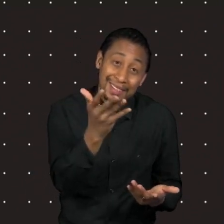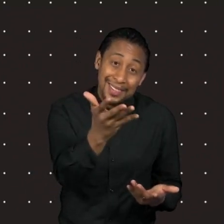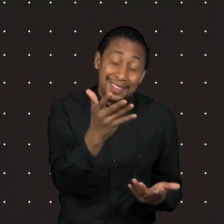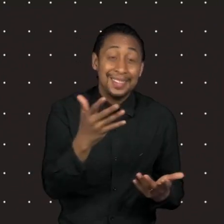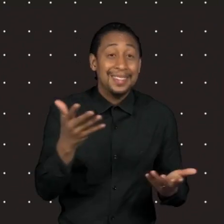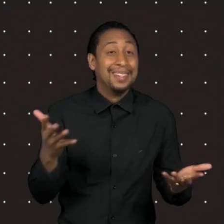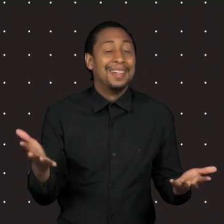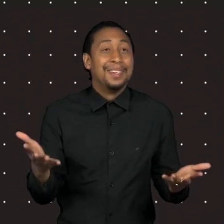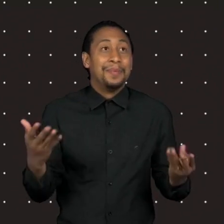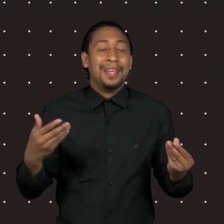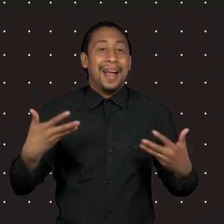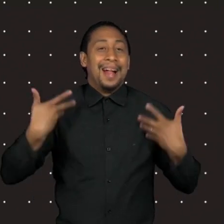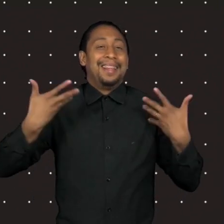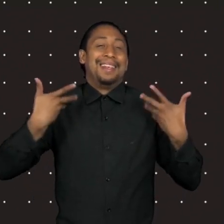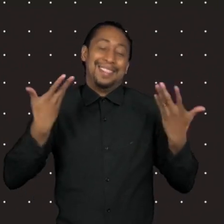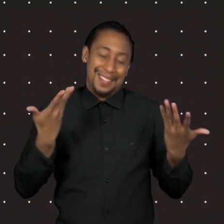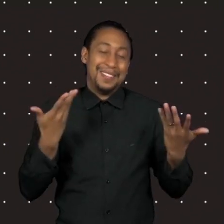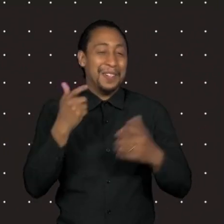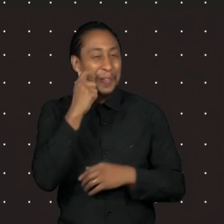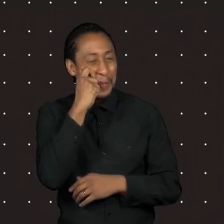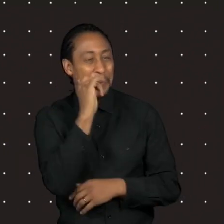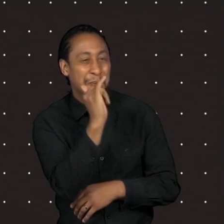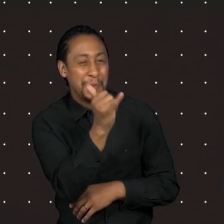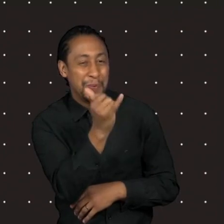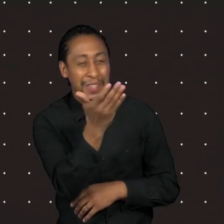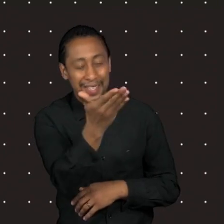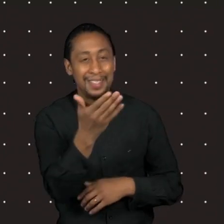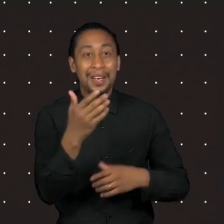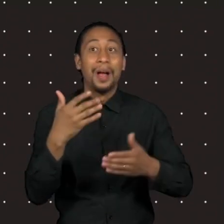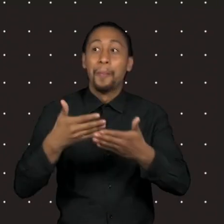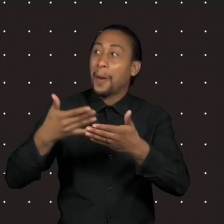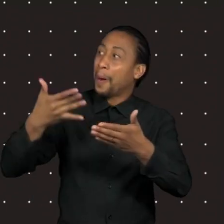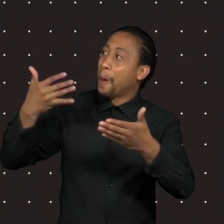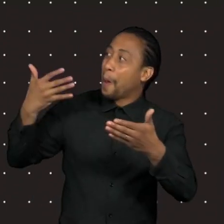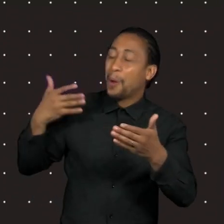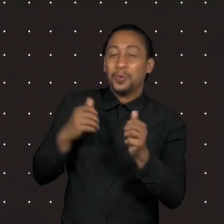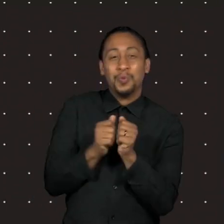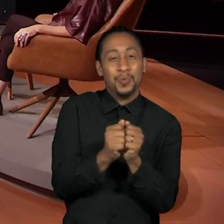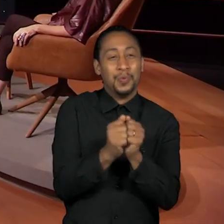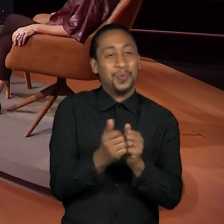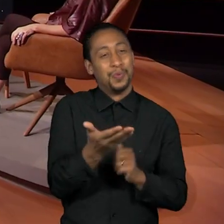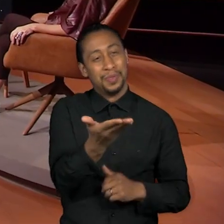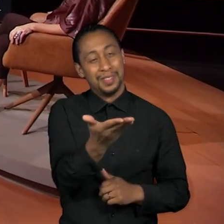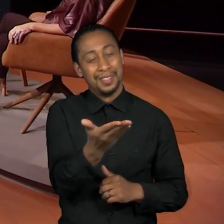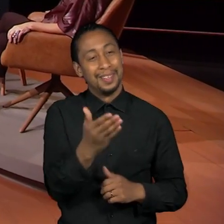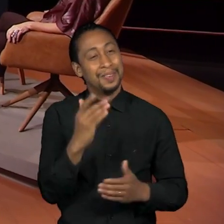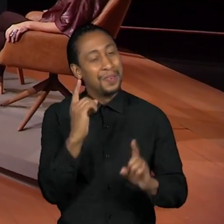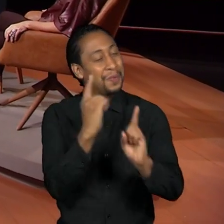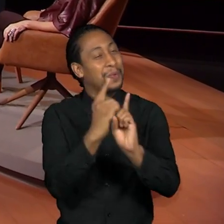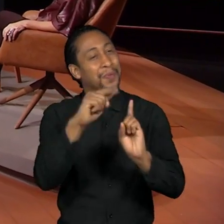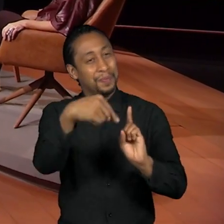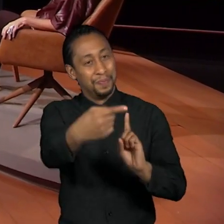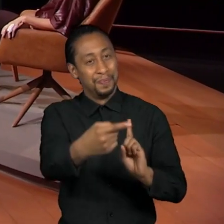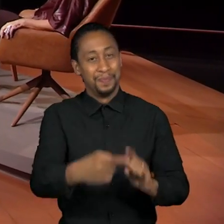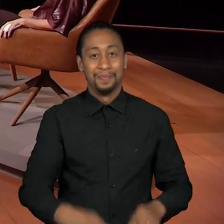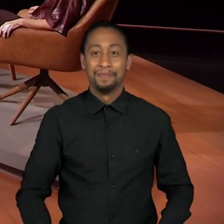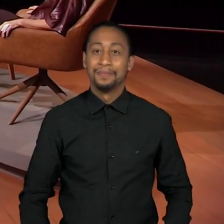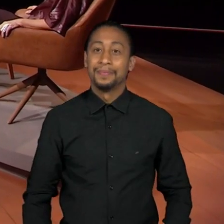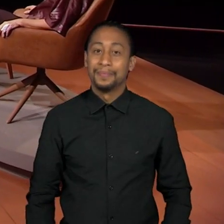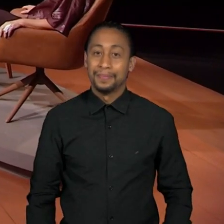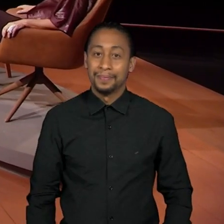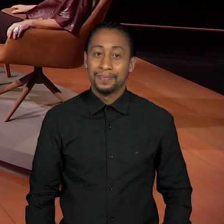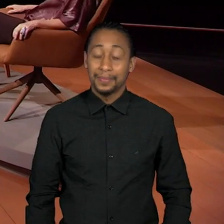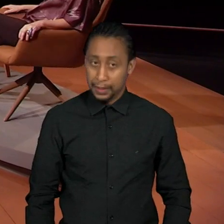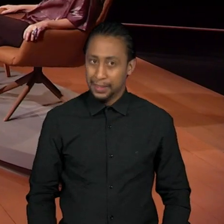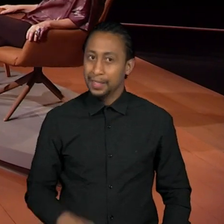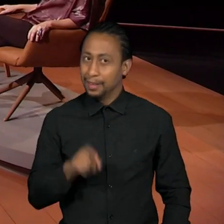a alegria de ter participado de tantos momentos com você. Até! O Chiquinho